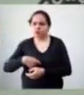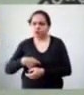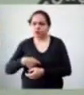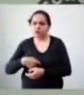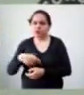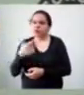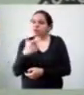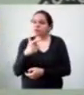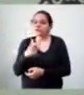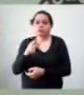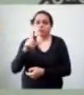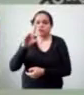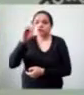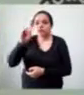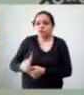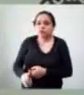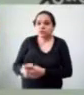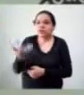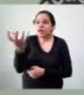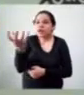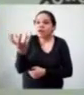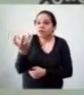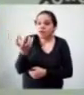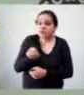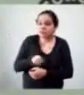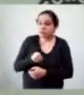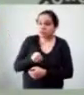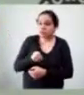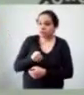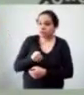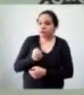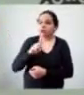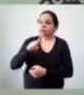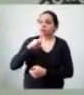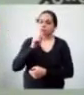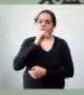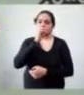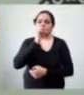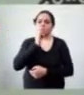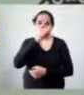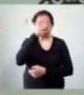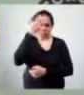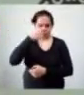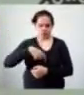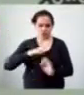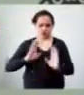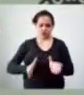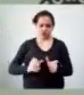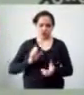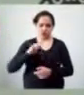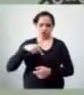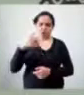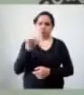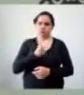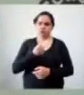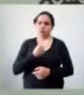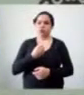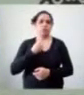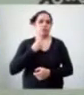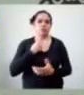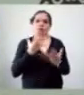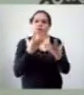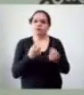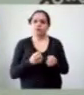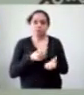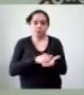extinto o direito de receber, a partir da aposentadoria, a multa de 40% do fundo